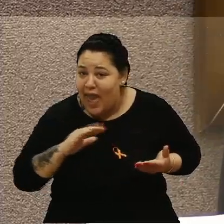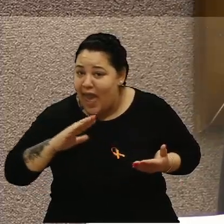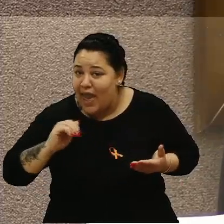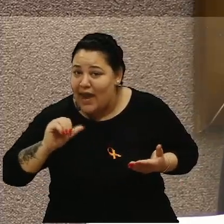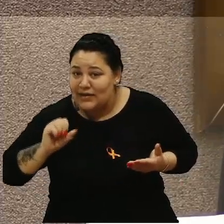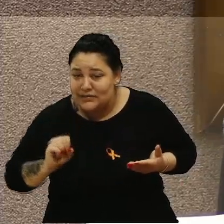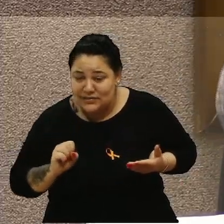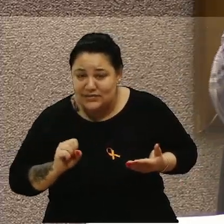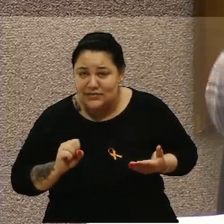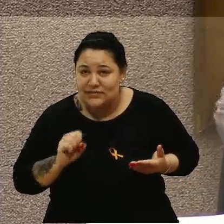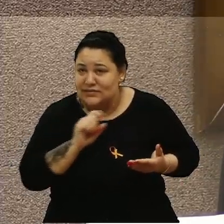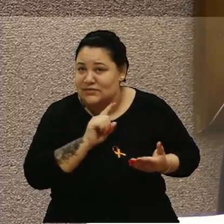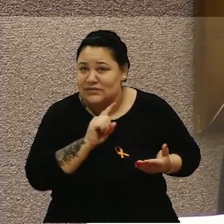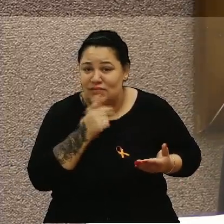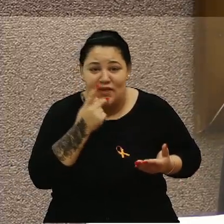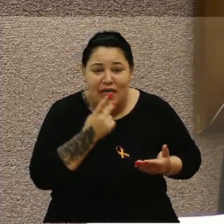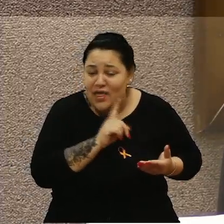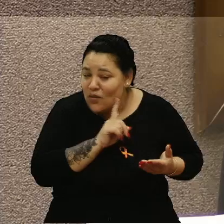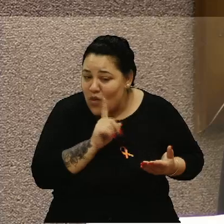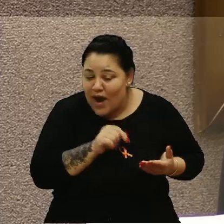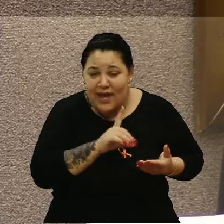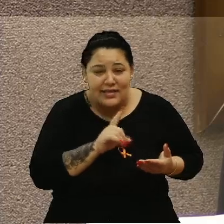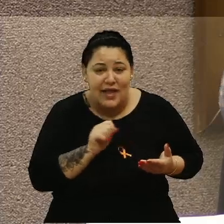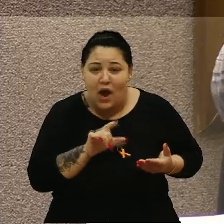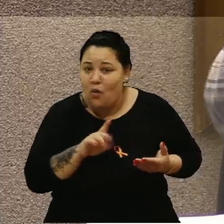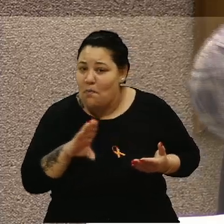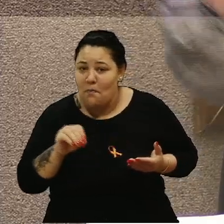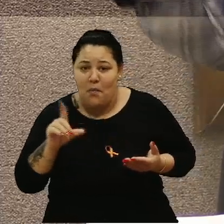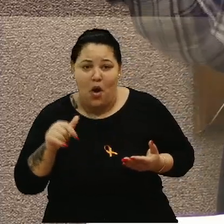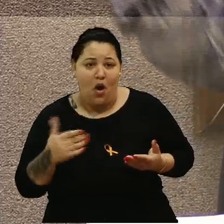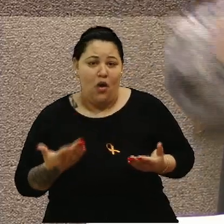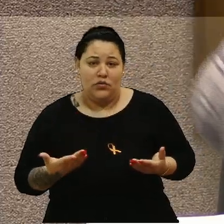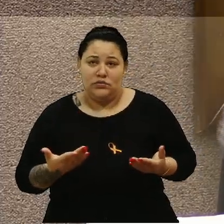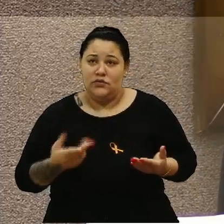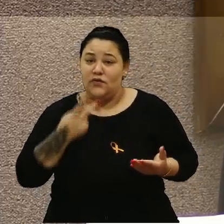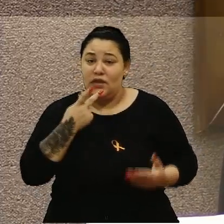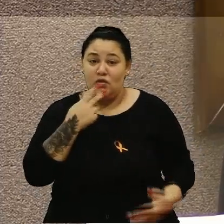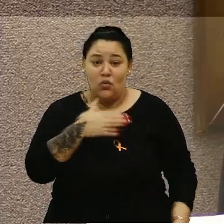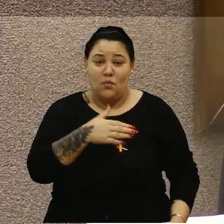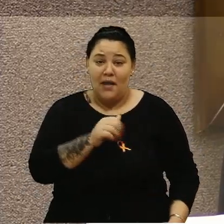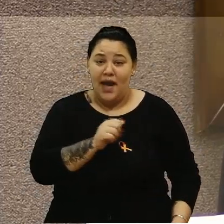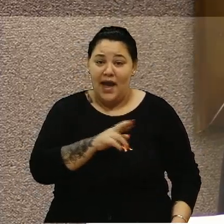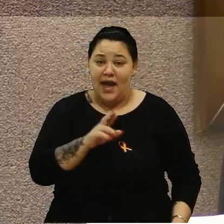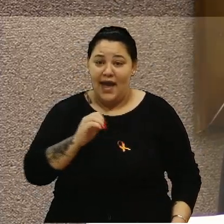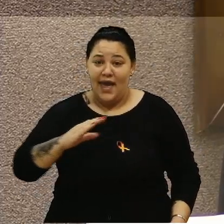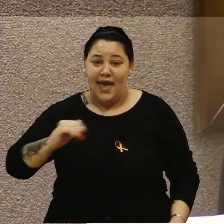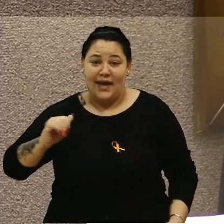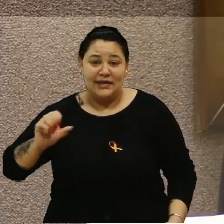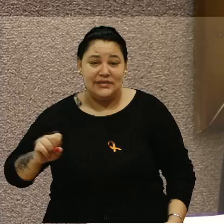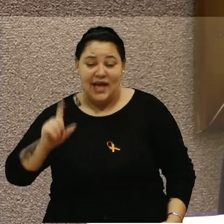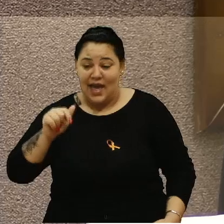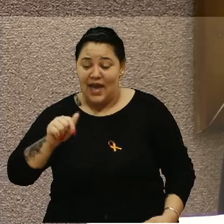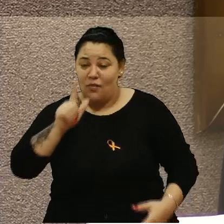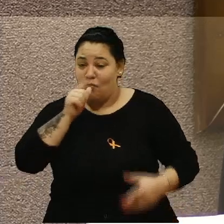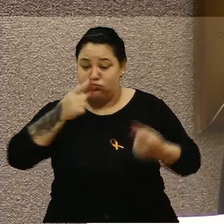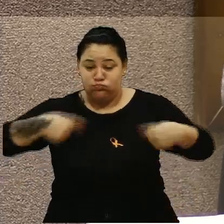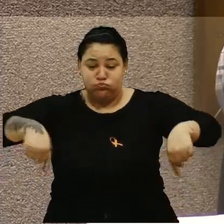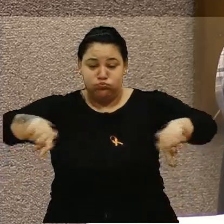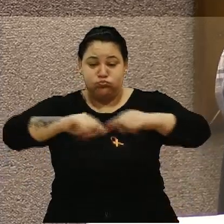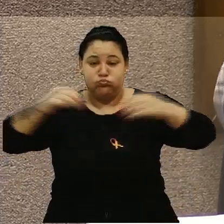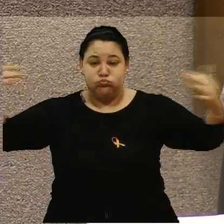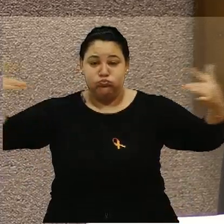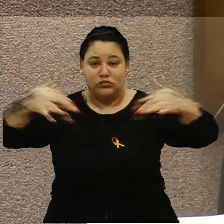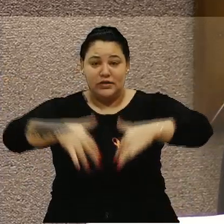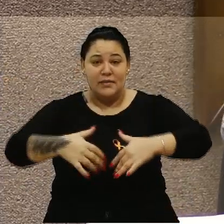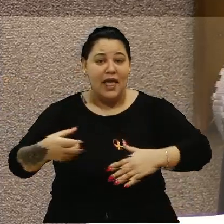aconteceu e por isso foram feitas as estações de tratamento. Nós estamos falando do Marrecas, uma represa recém-construída, né? Então, muito